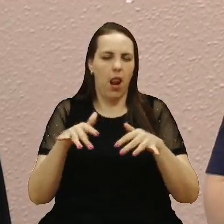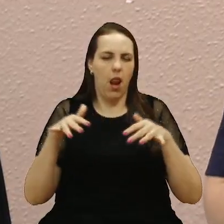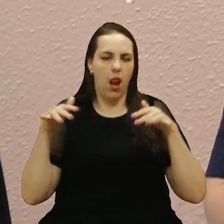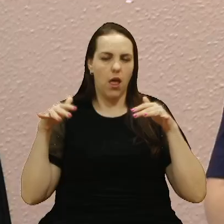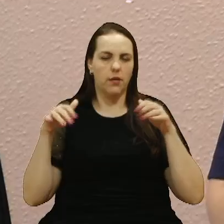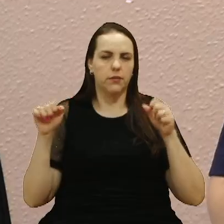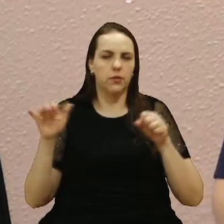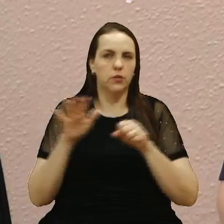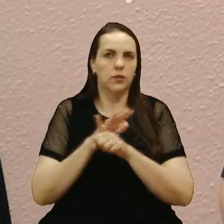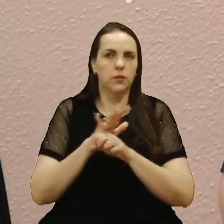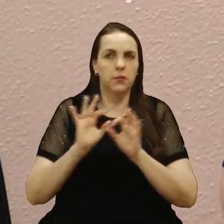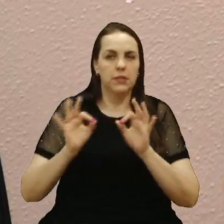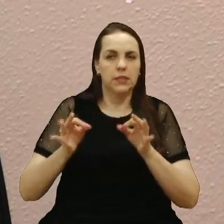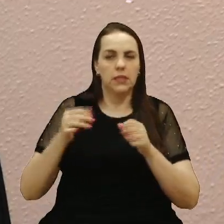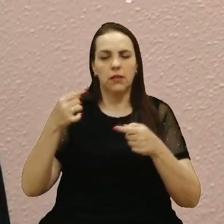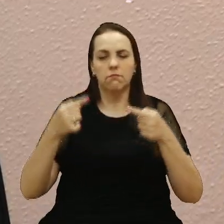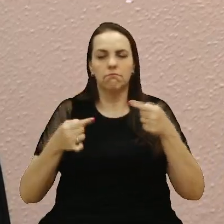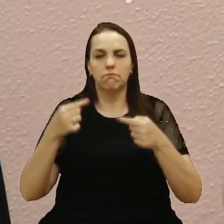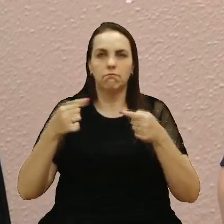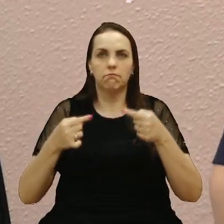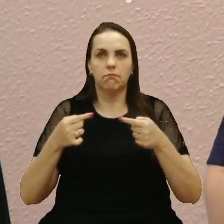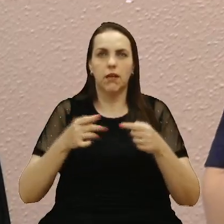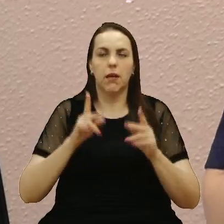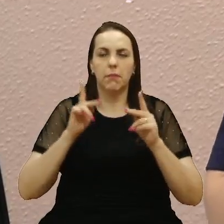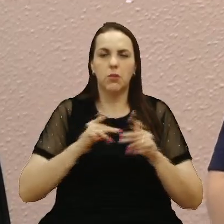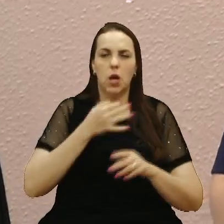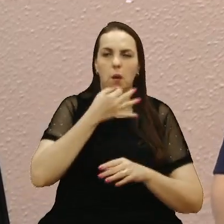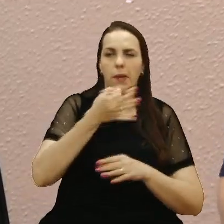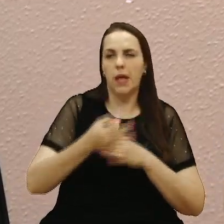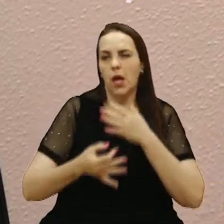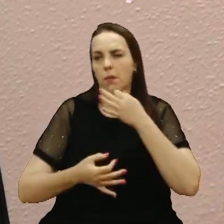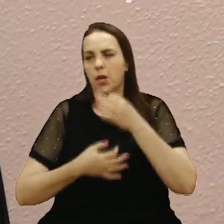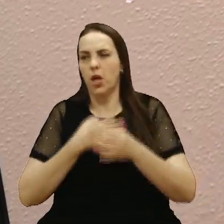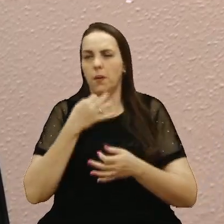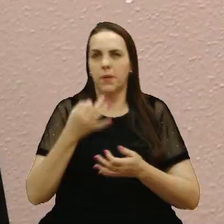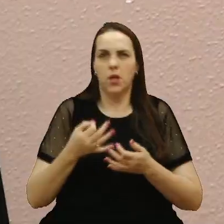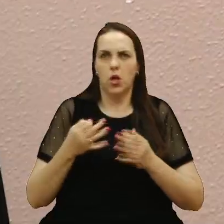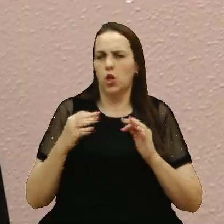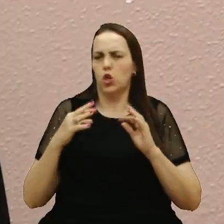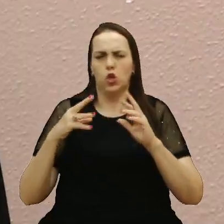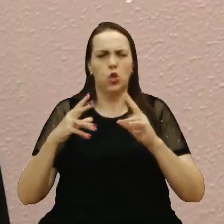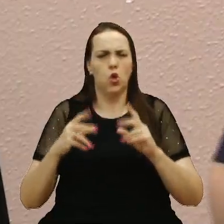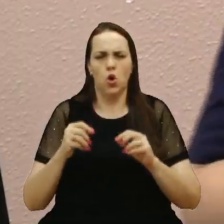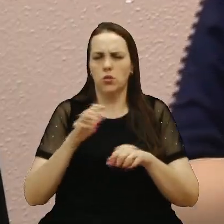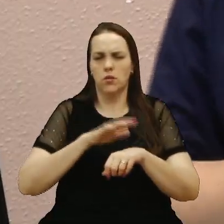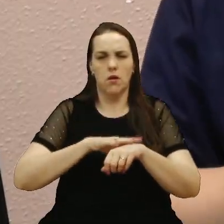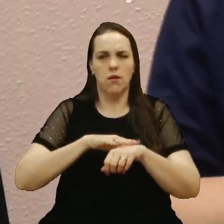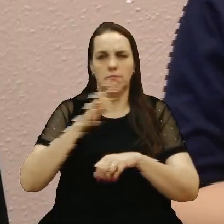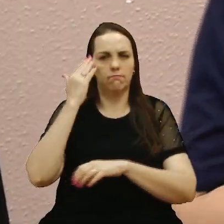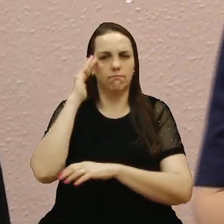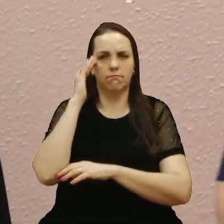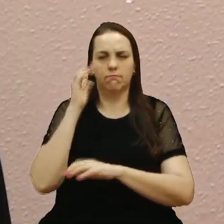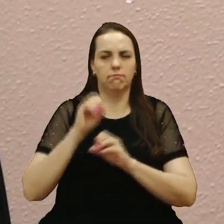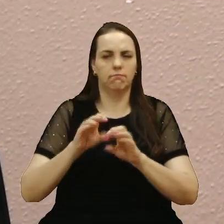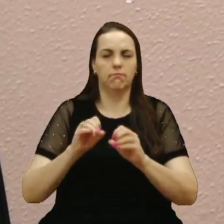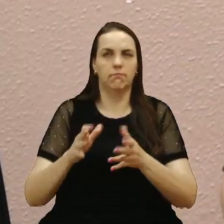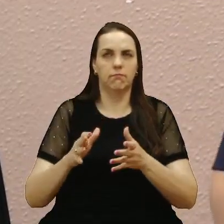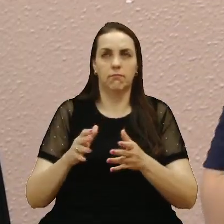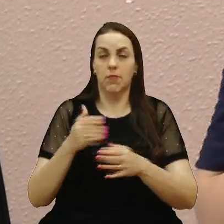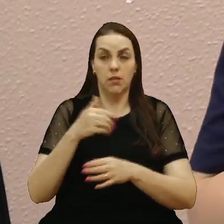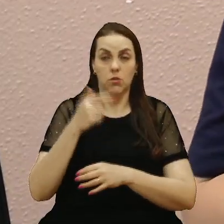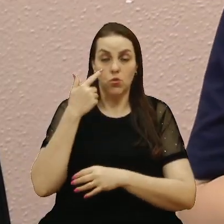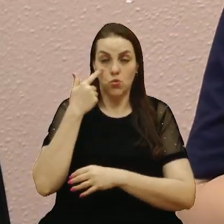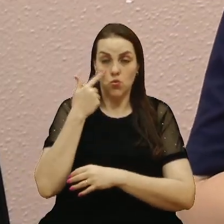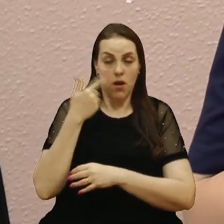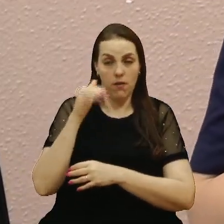certeza, para poder debater e muita gente opinando, né? Porque nessas horas todo mundo entende sobre educação, mas ninguém quer ouvir de fato quem faz ela lá